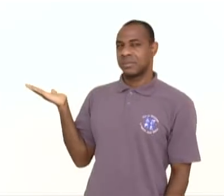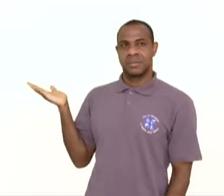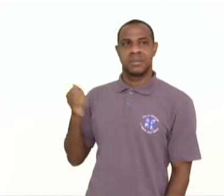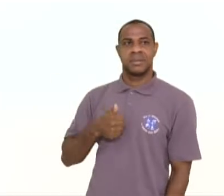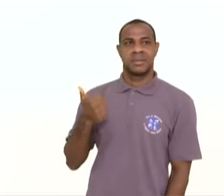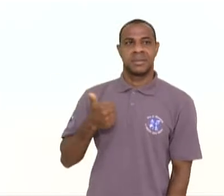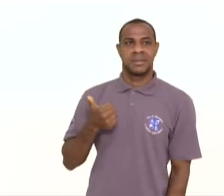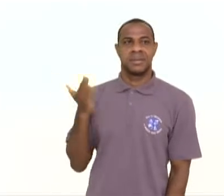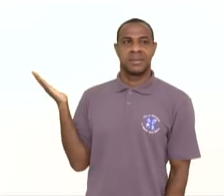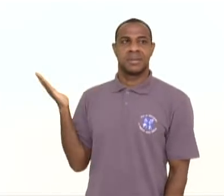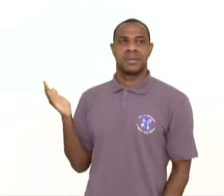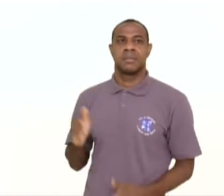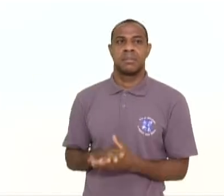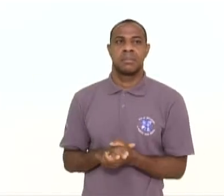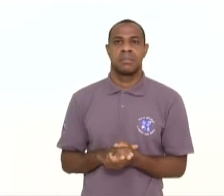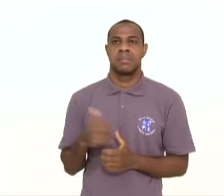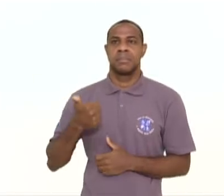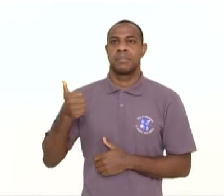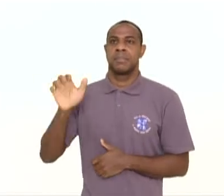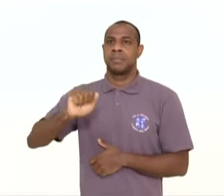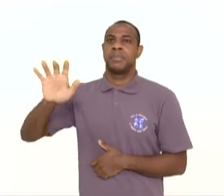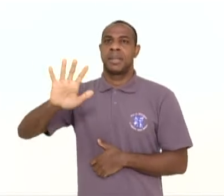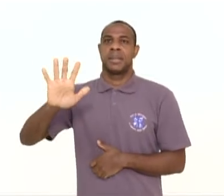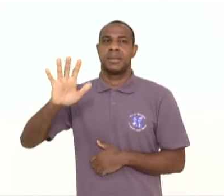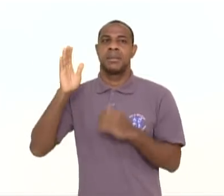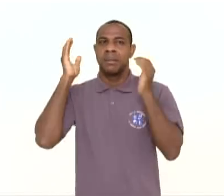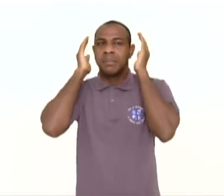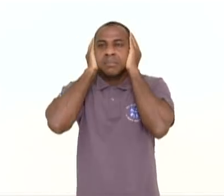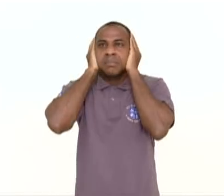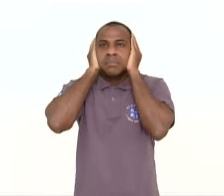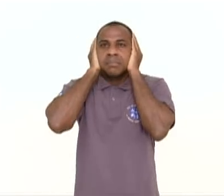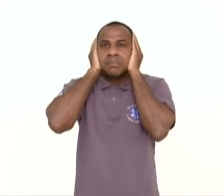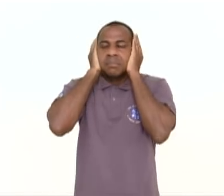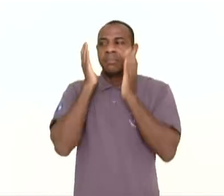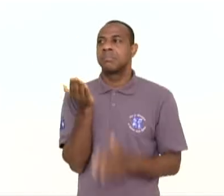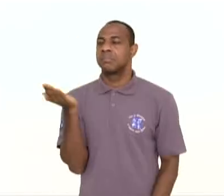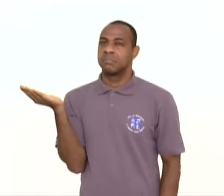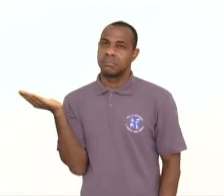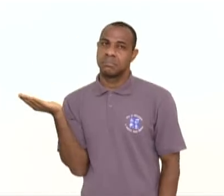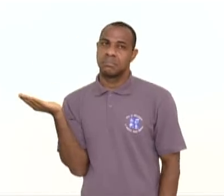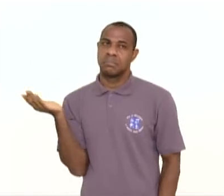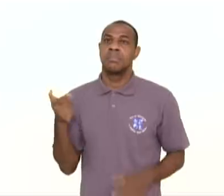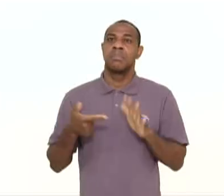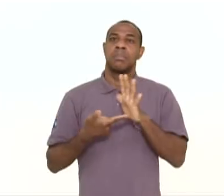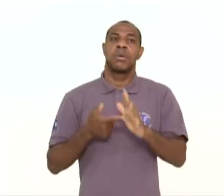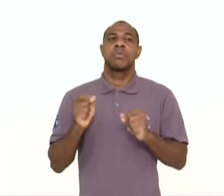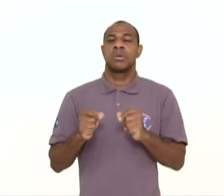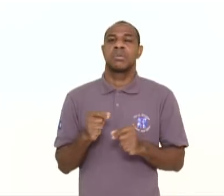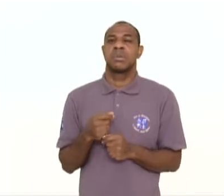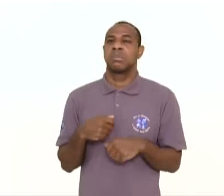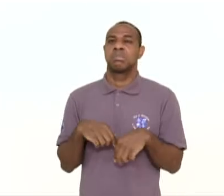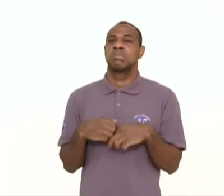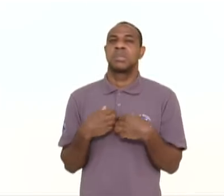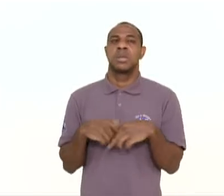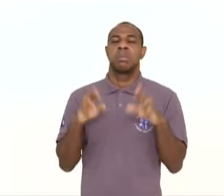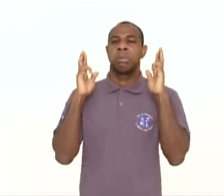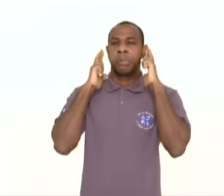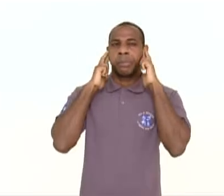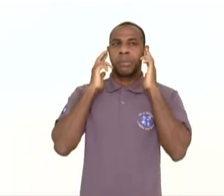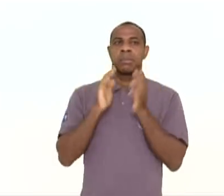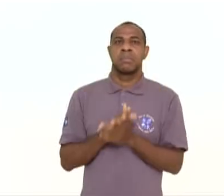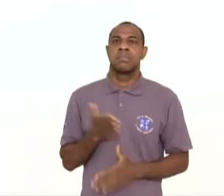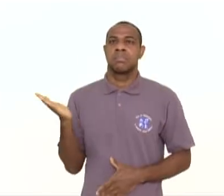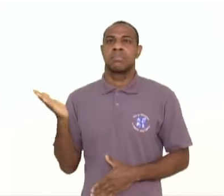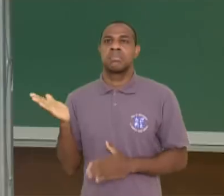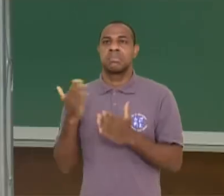pela situação, tapando os ouvidos, então retrata algo, né? Então não escuto. A segunda,